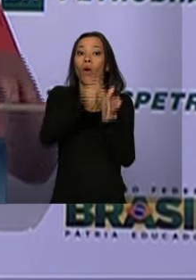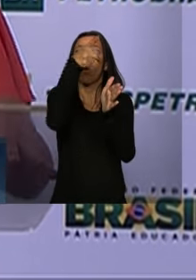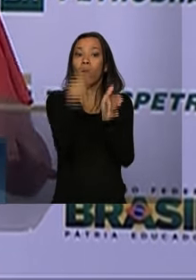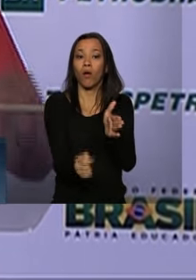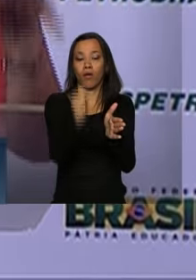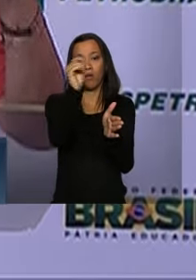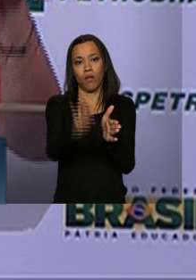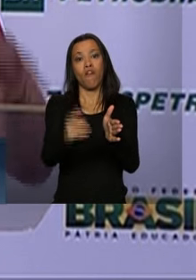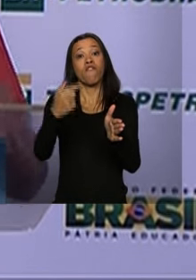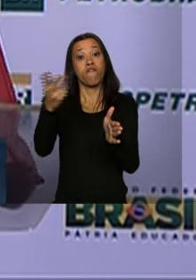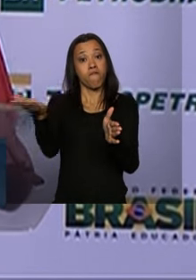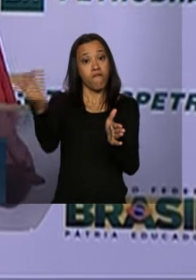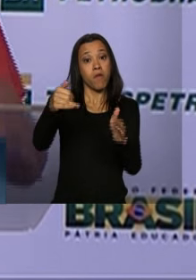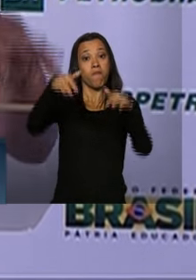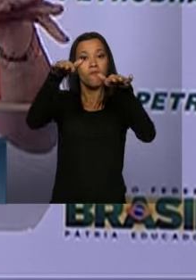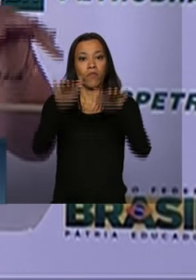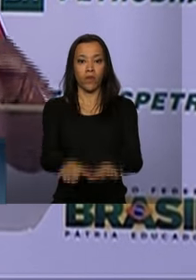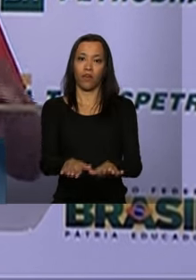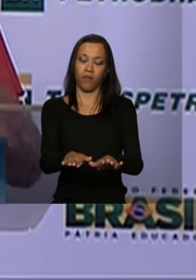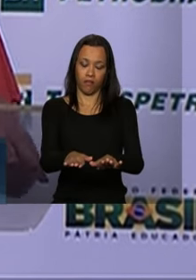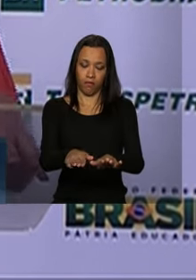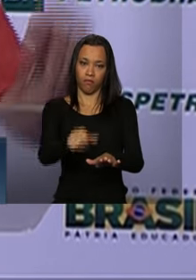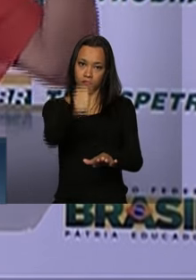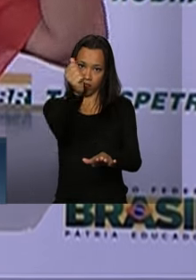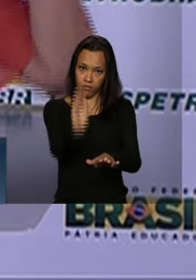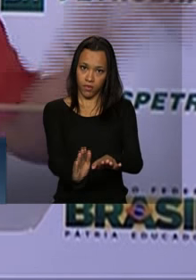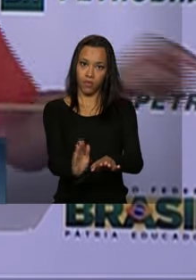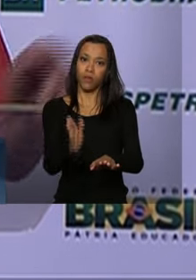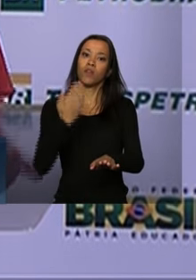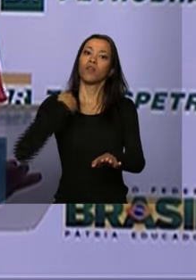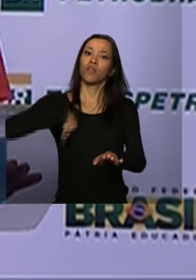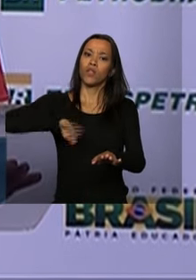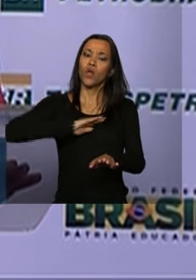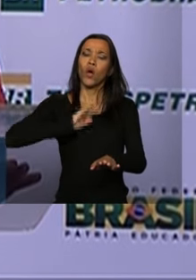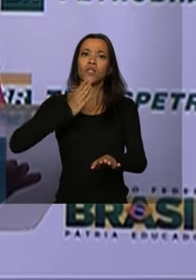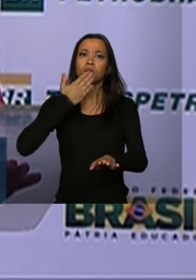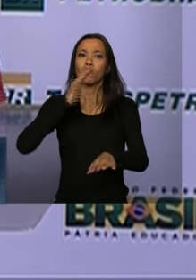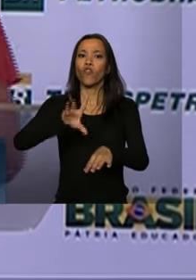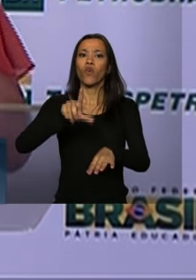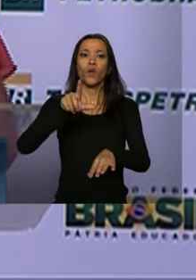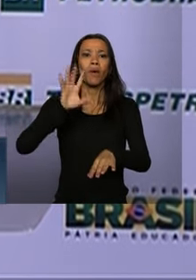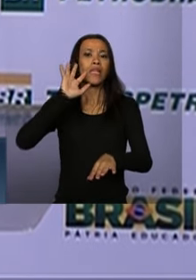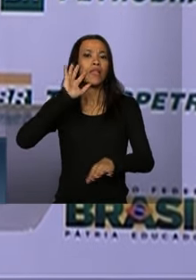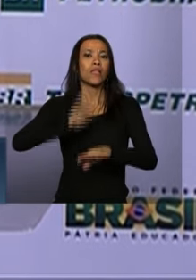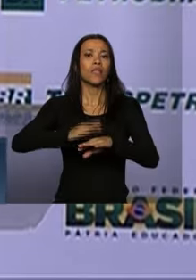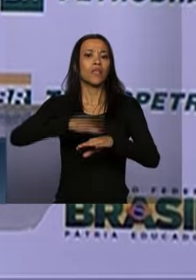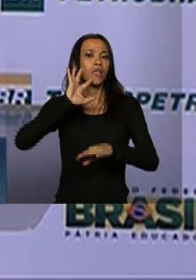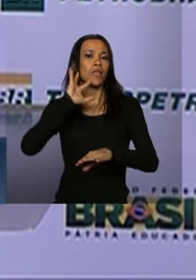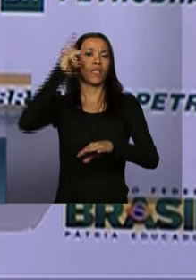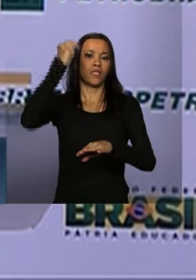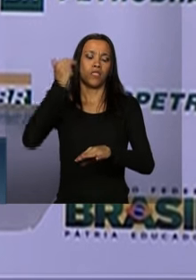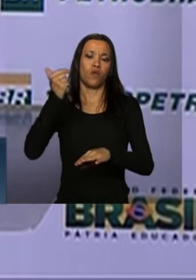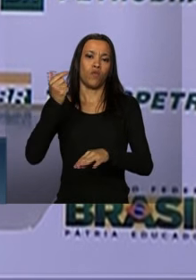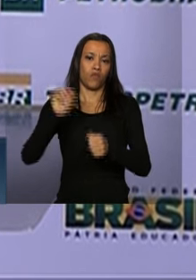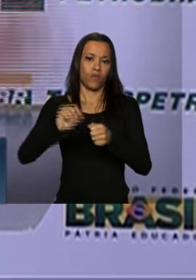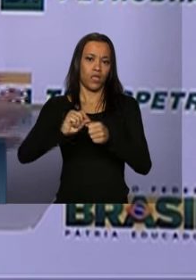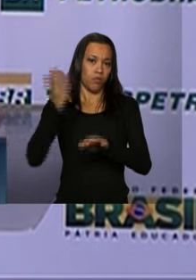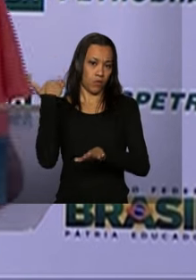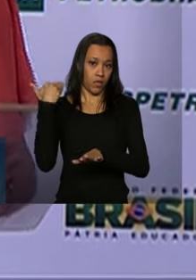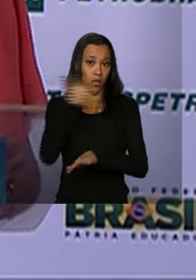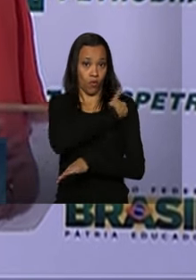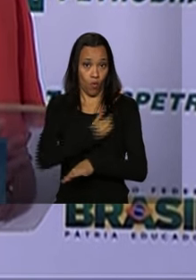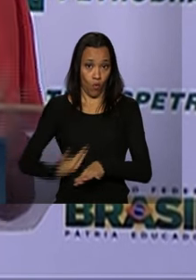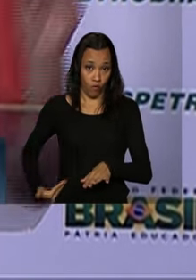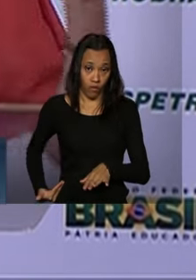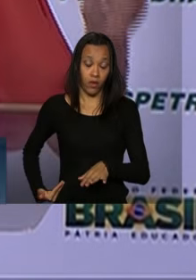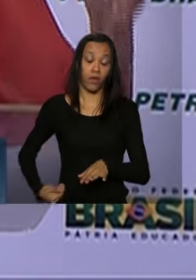para ficar numa opção que nós fizemos ainda no governo Lula. Eu tenho a honra de ter sido indicada